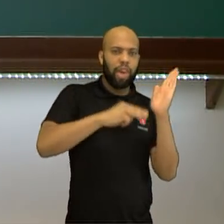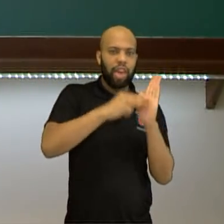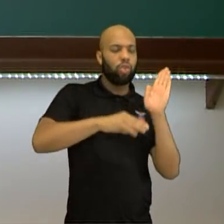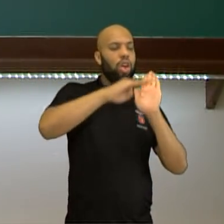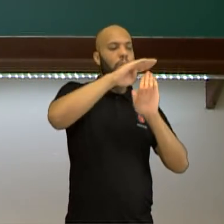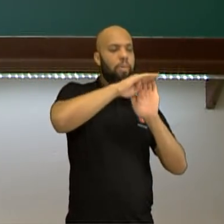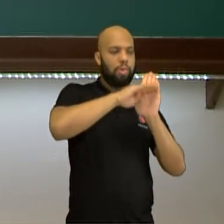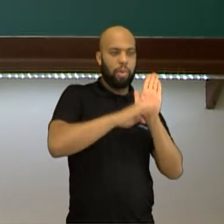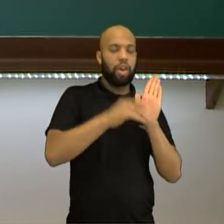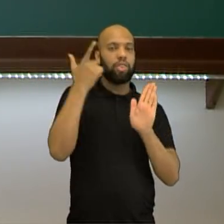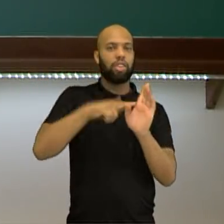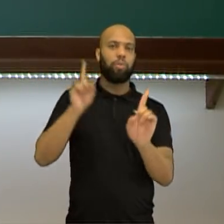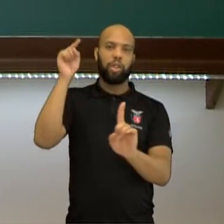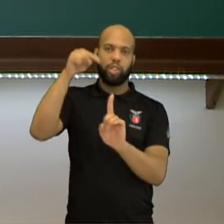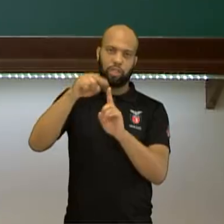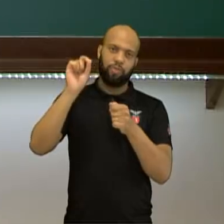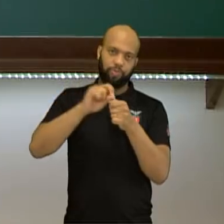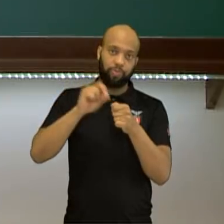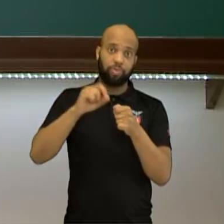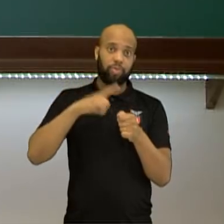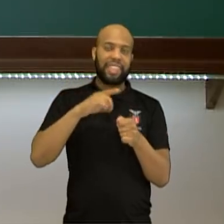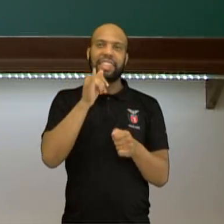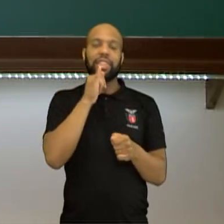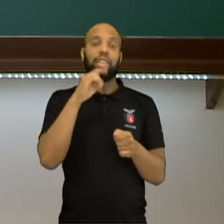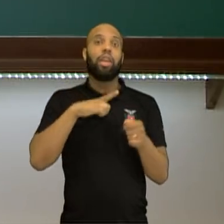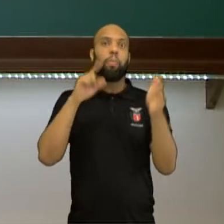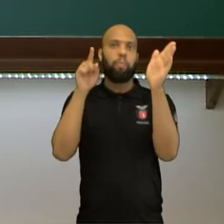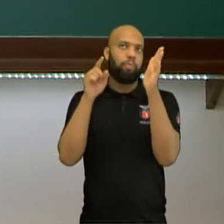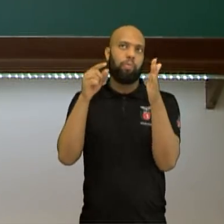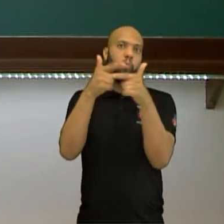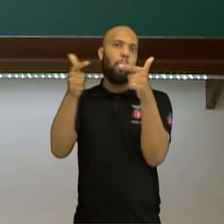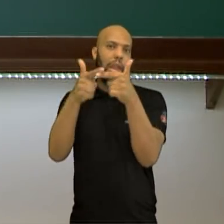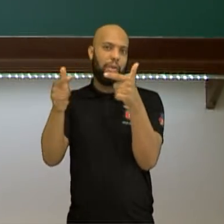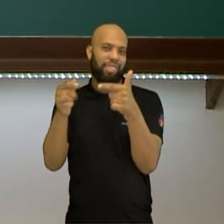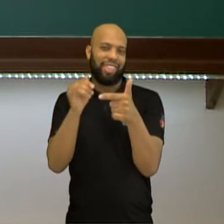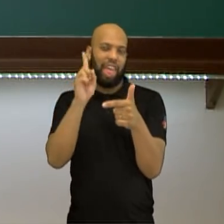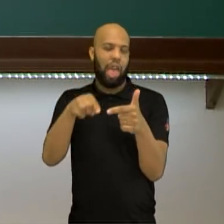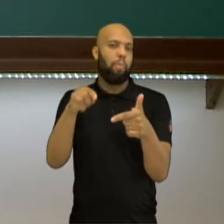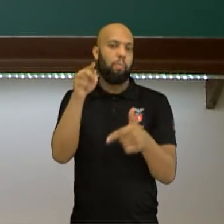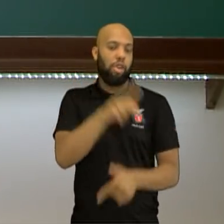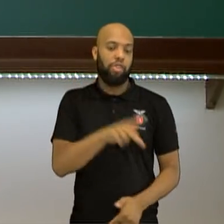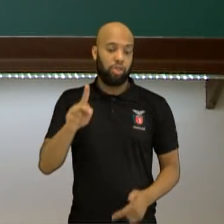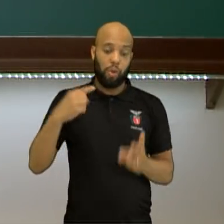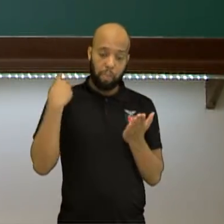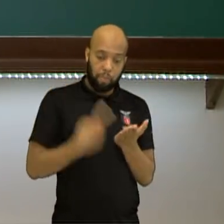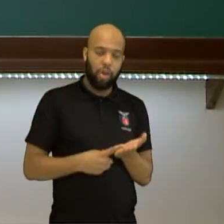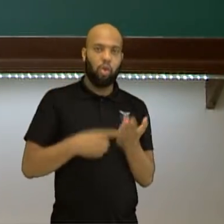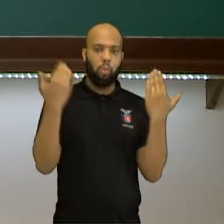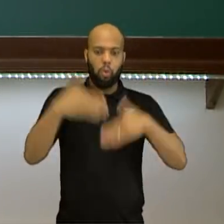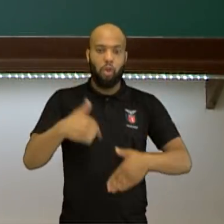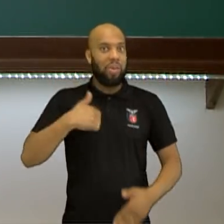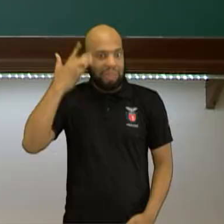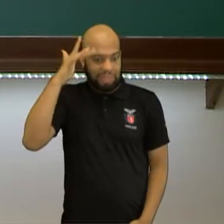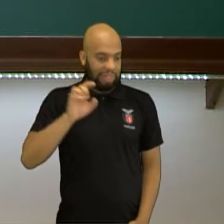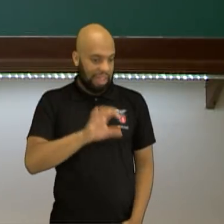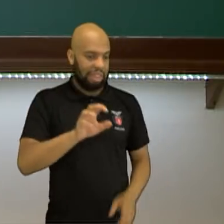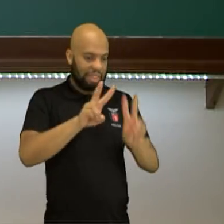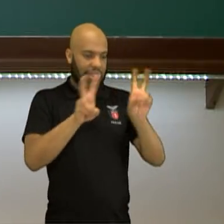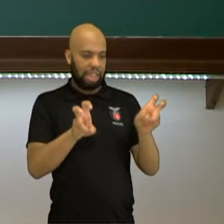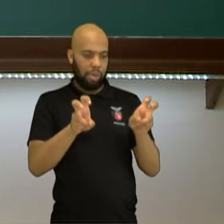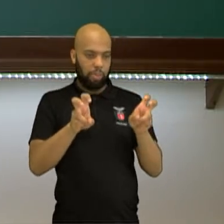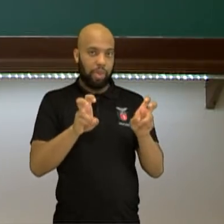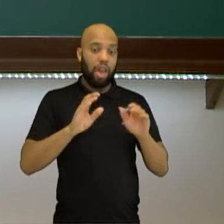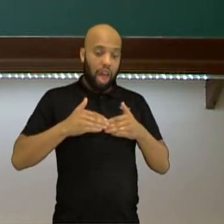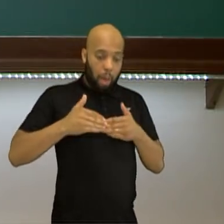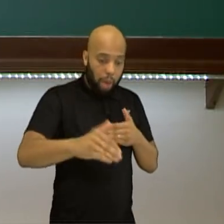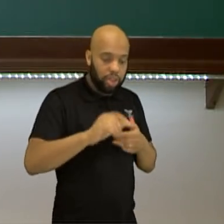o nosso objetivo. Tem um problema, o professor marcou uma prova, a prova é sobre um assunto que eu não domino. E a partir disso